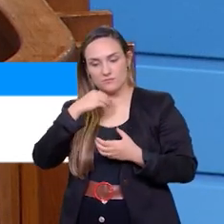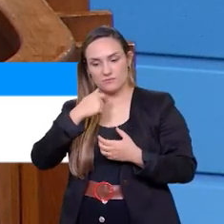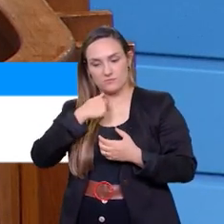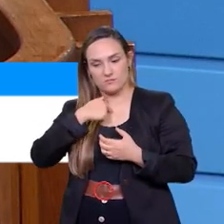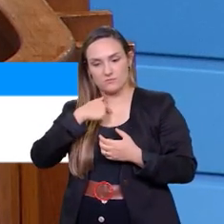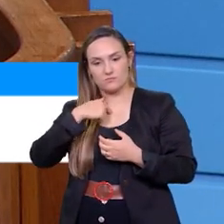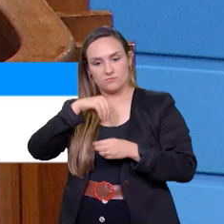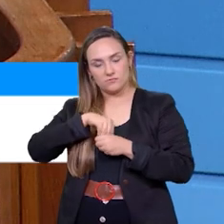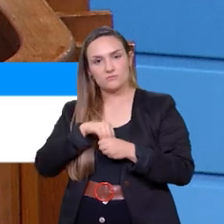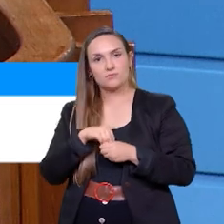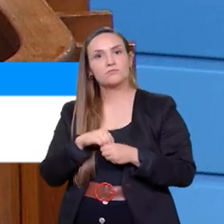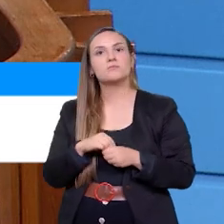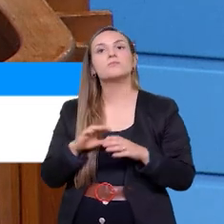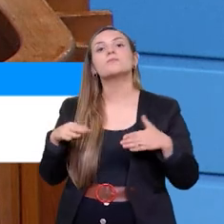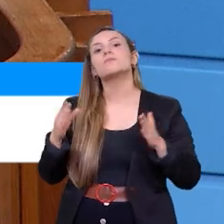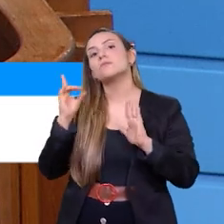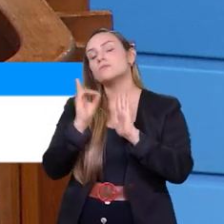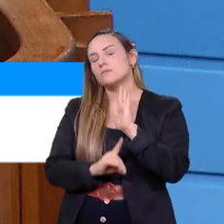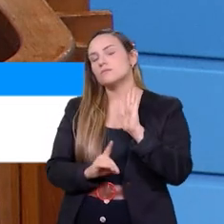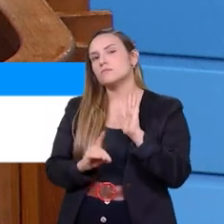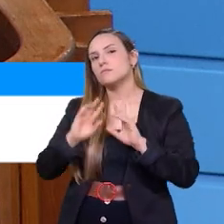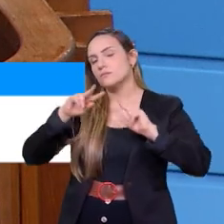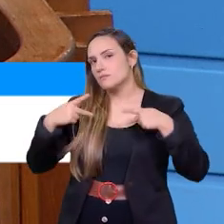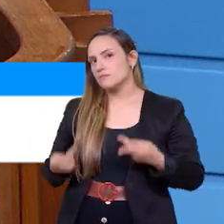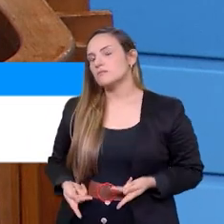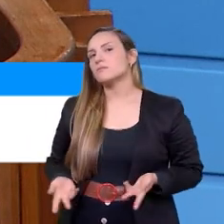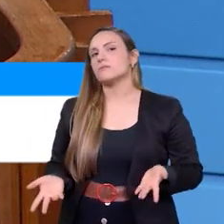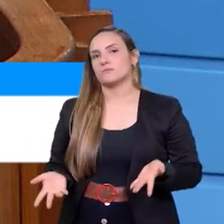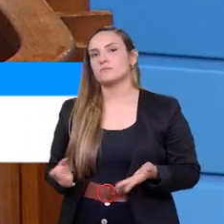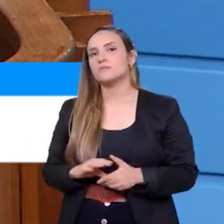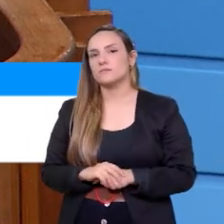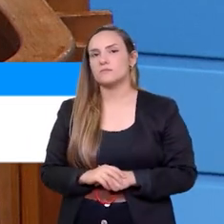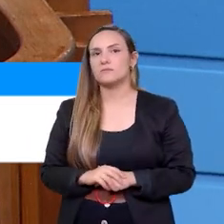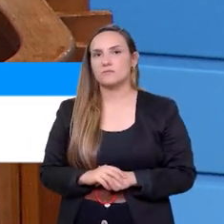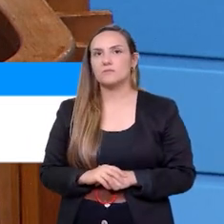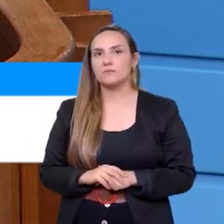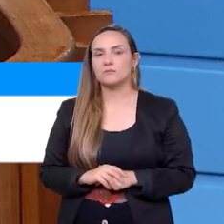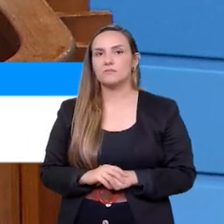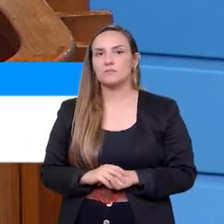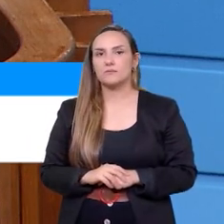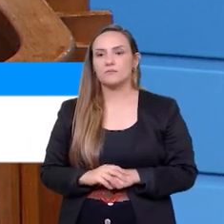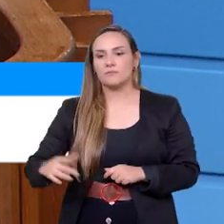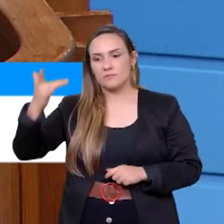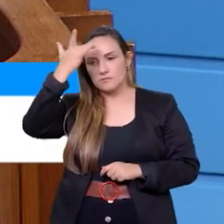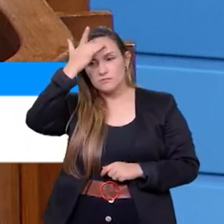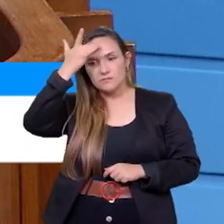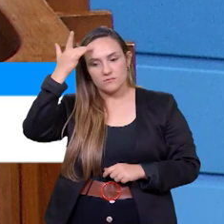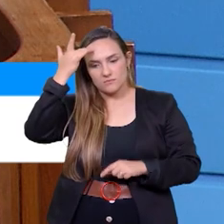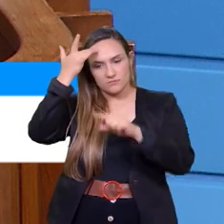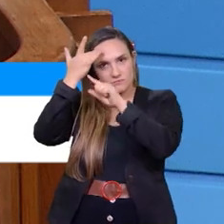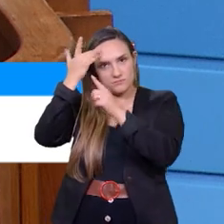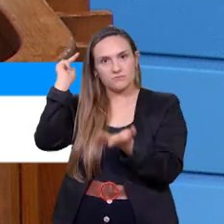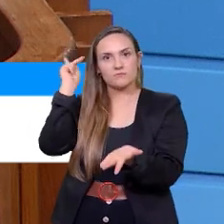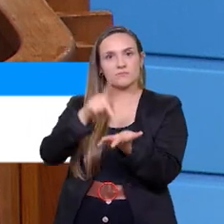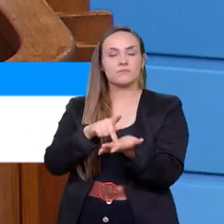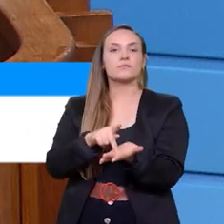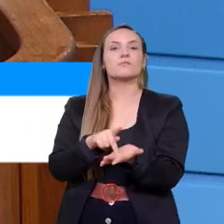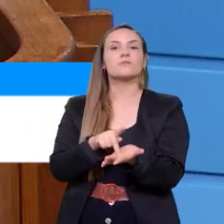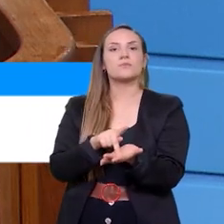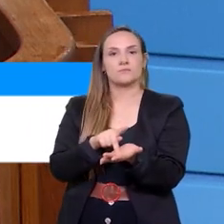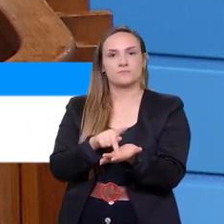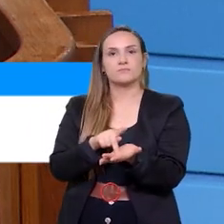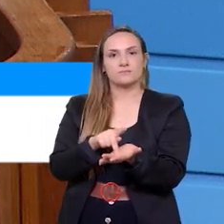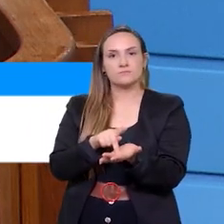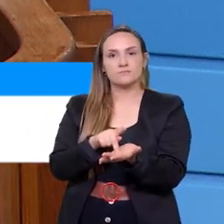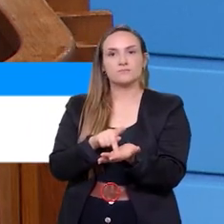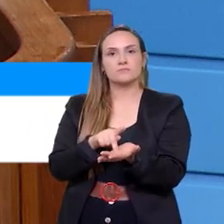para nós e que nós temos que Enxergar como direito do ser humano que tá ali do teu lado também do próximo daquele que